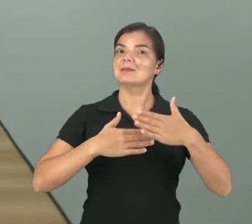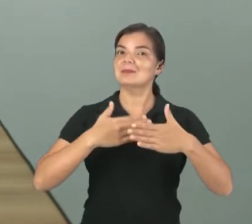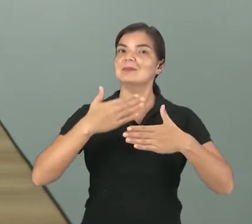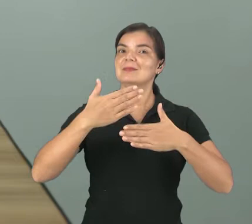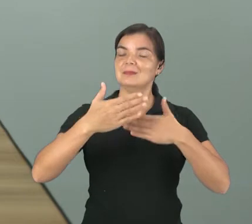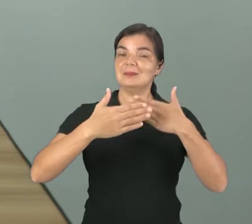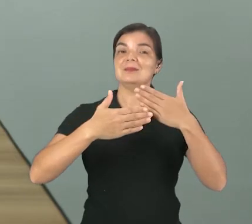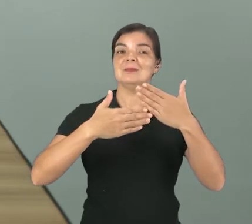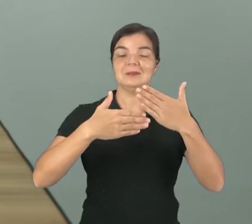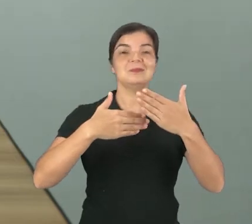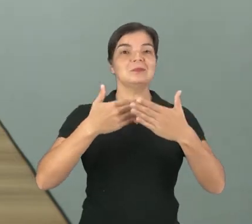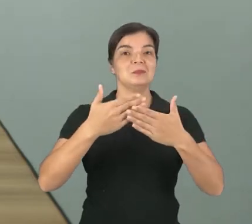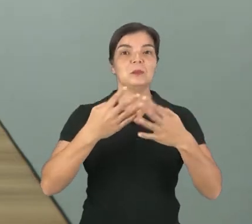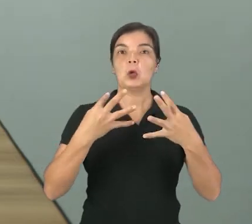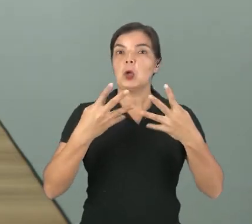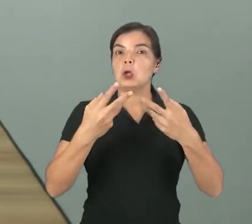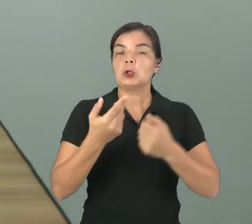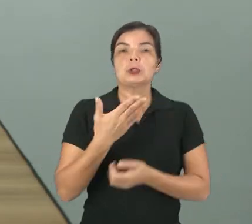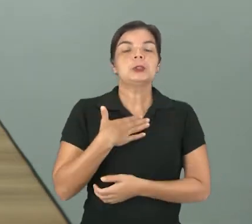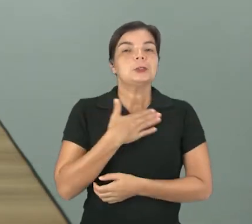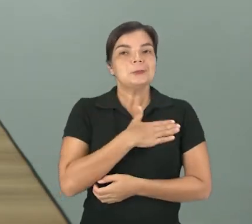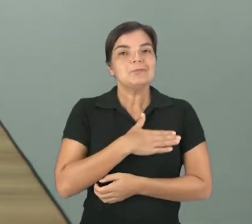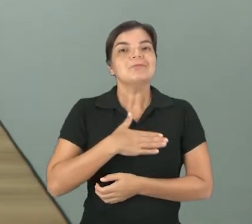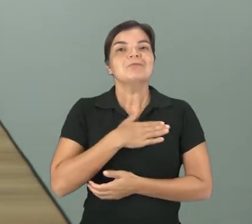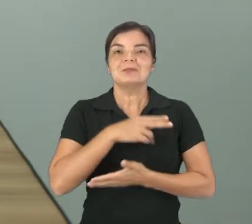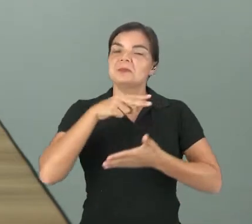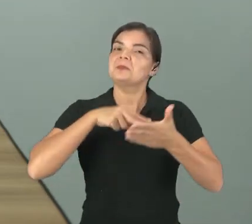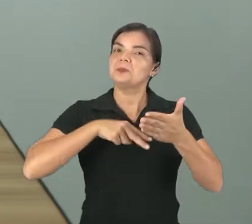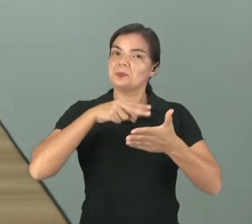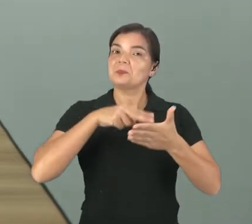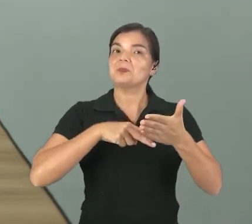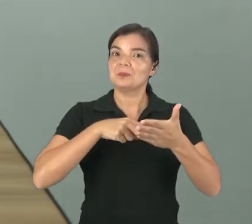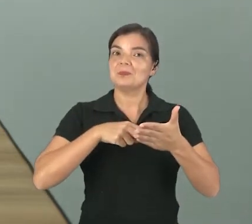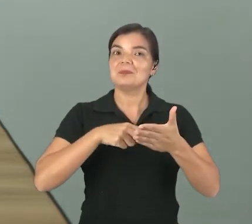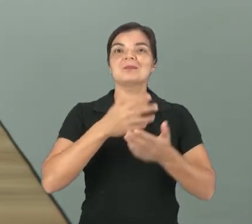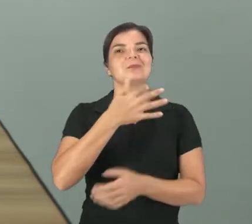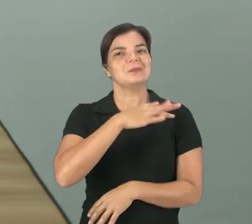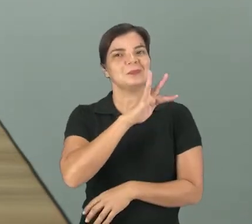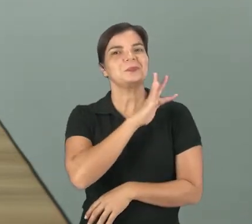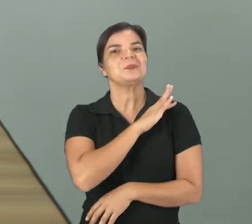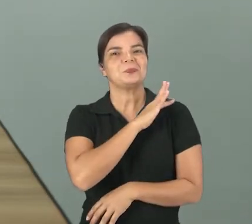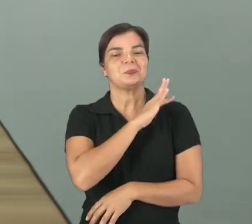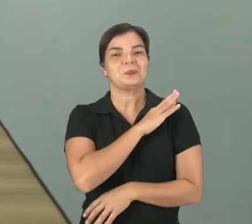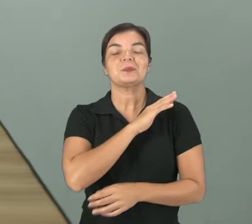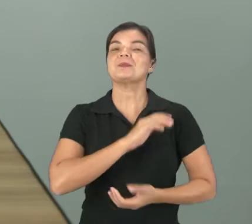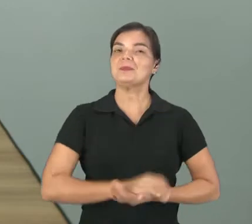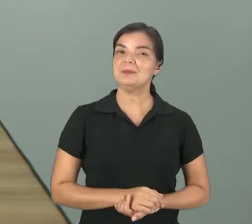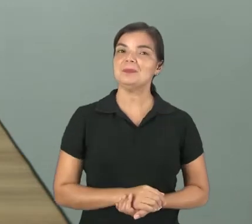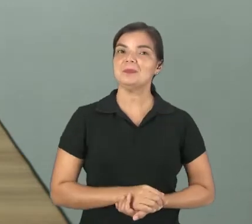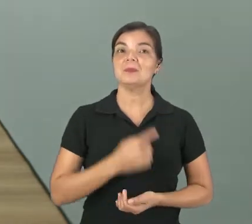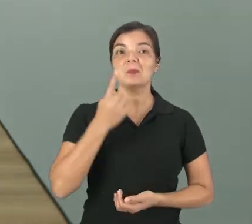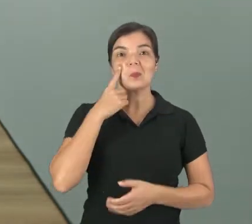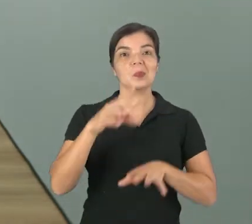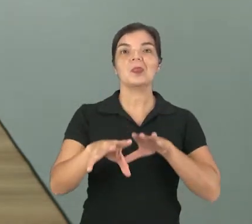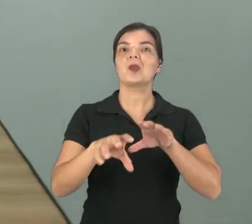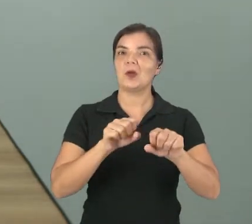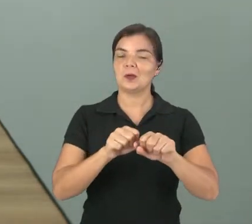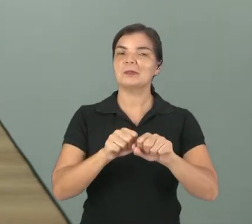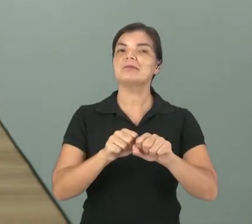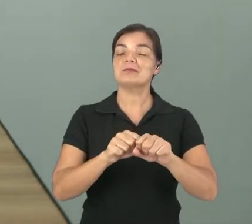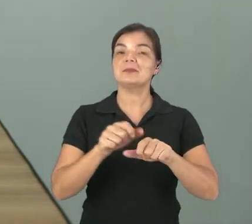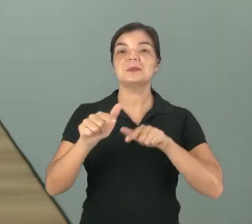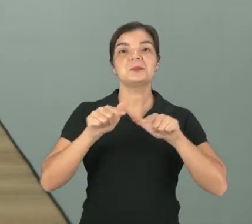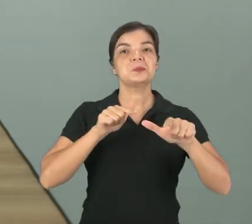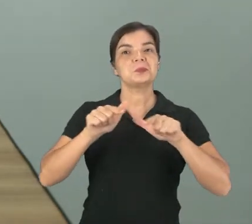crescendo. Quando ela cresce, ela tomou tanto gosto pelaquela leitura que ela vai fazer faculdade. Lá na faculdade, ela se forma e ela